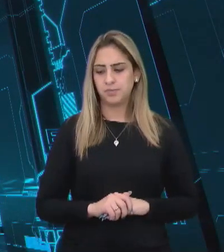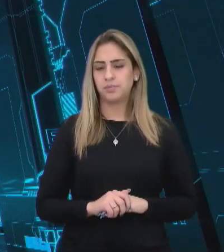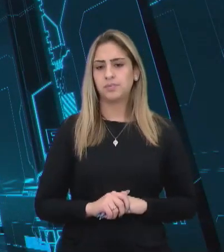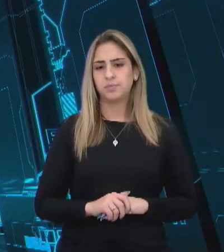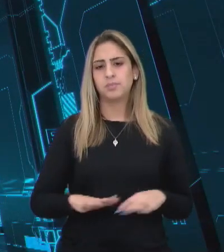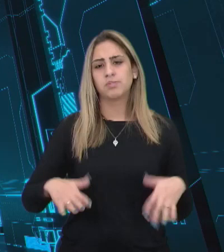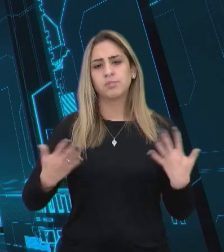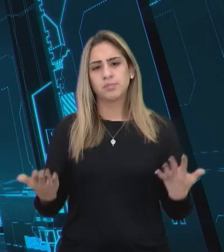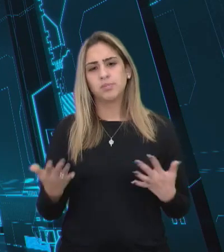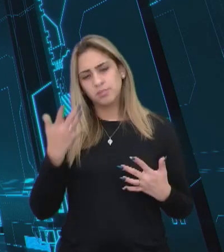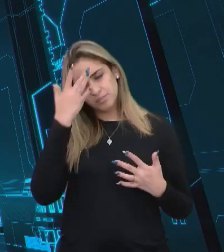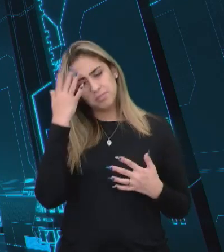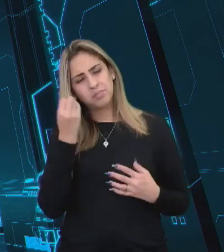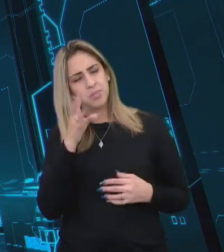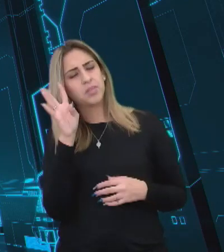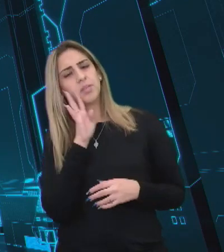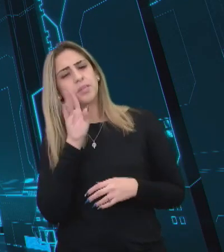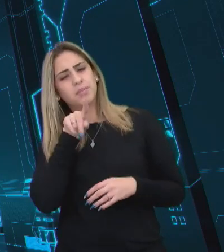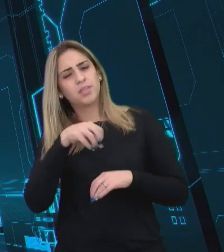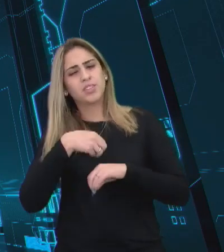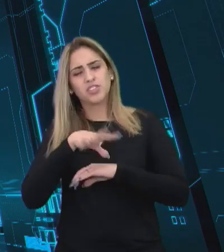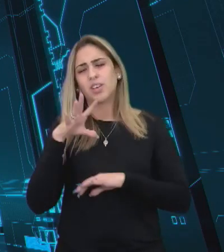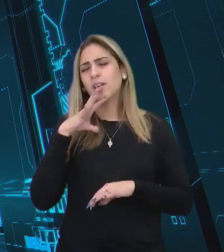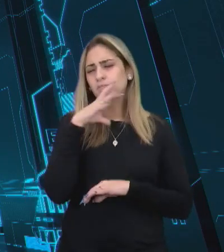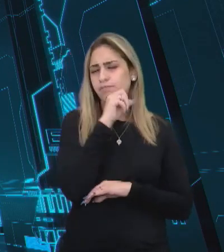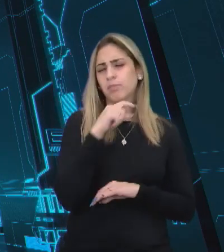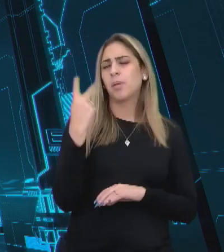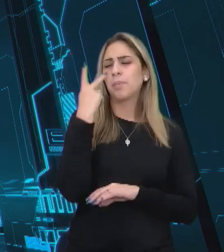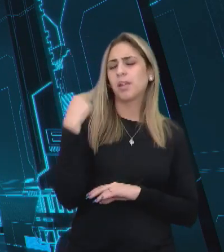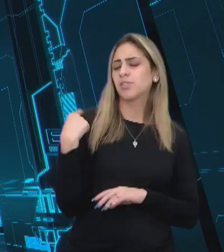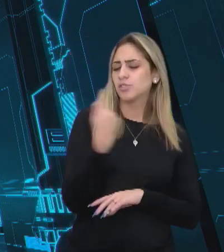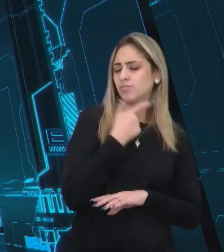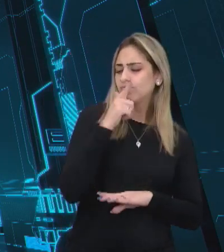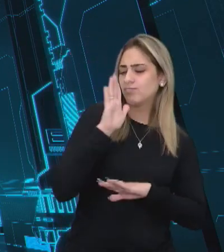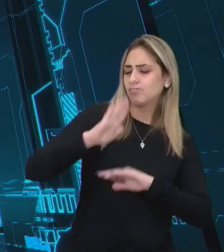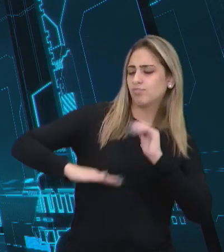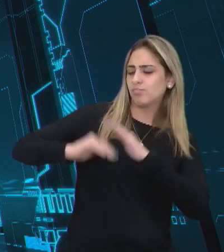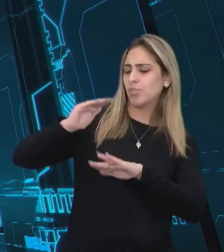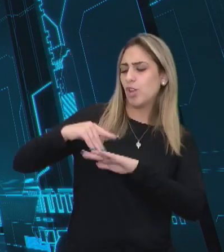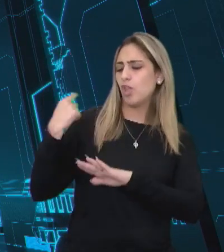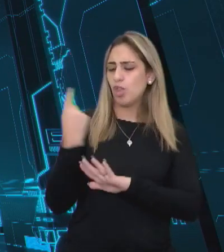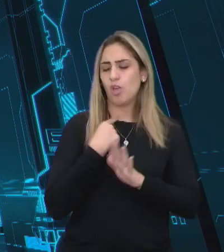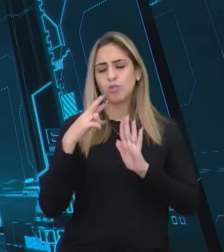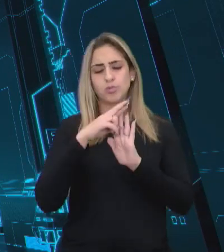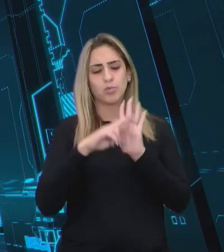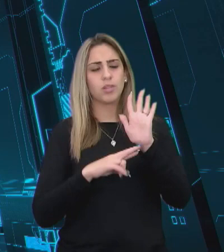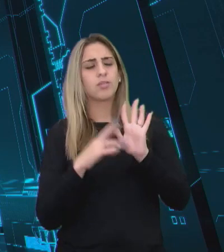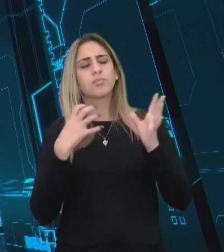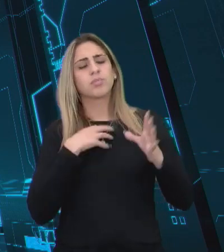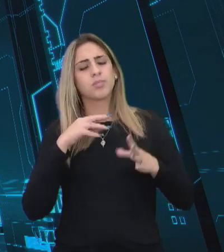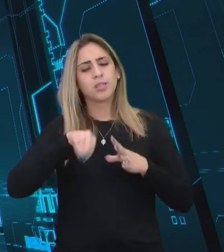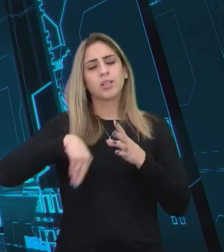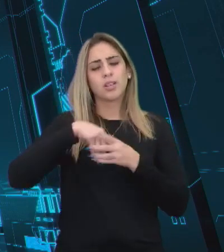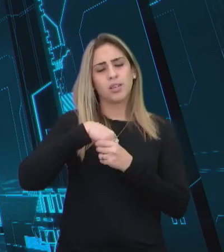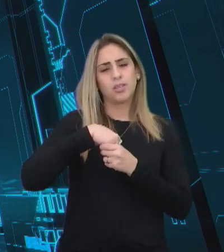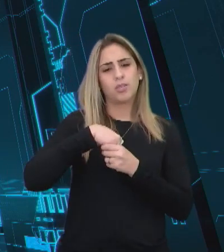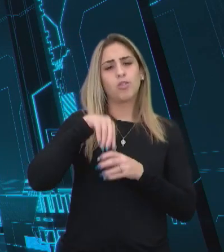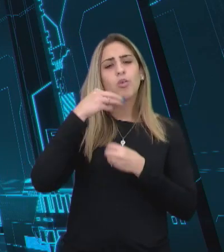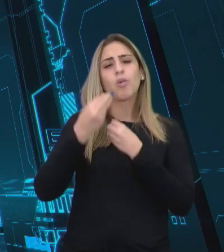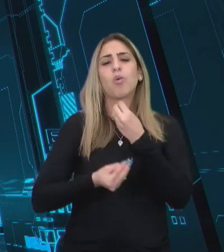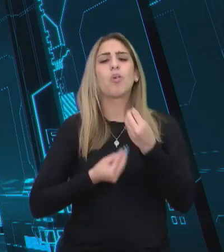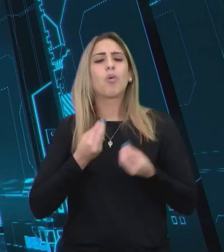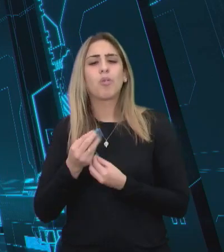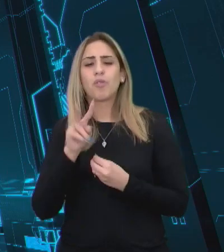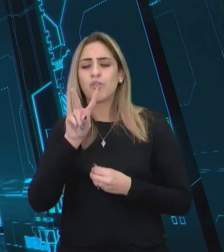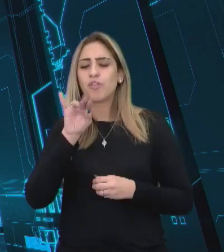Isso aí, gente, olha só que bacana essa dica rápida para a gente construir o nosso roteiro dentro do videoclipe, porque um videoclipe